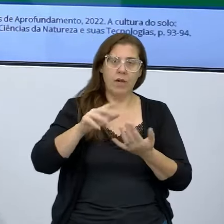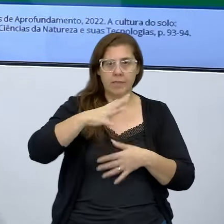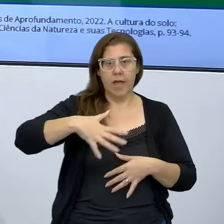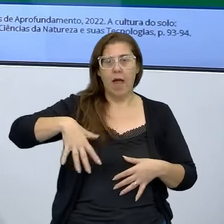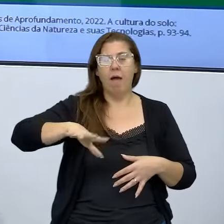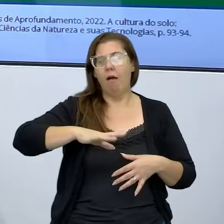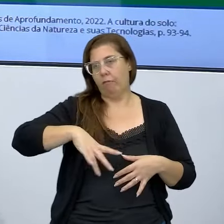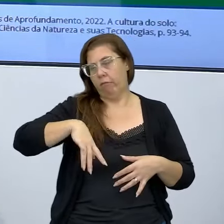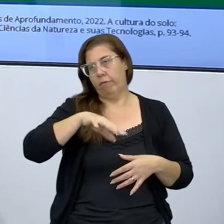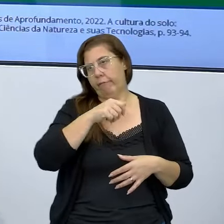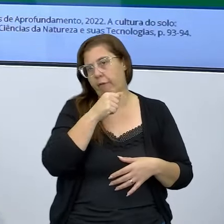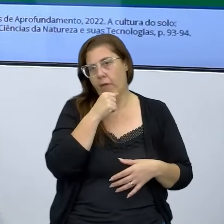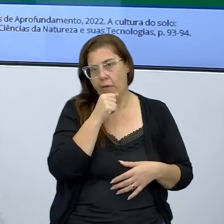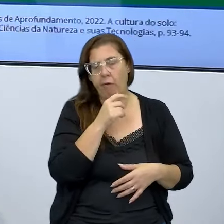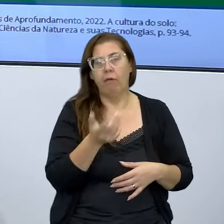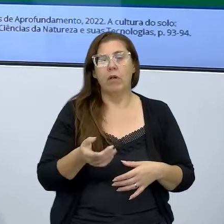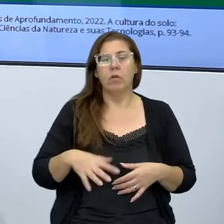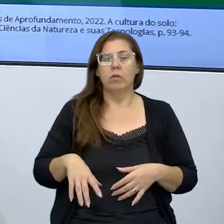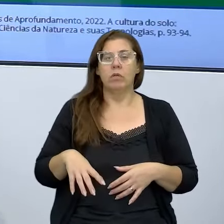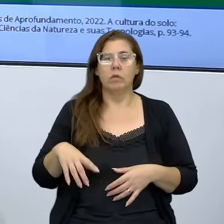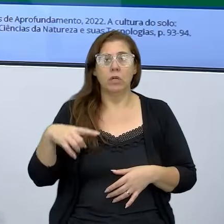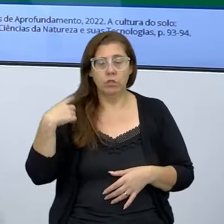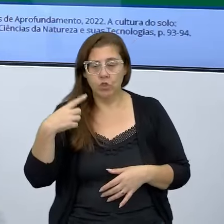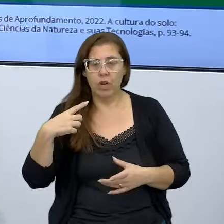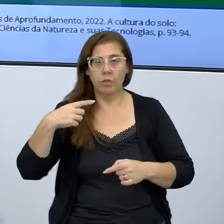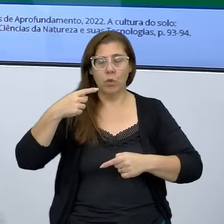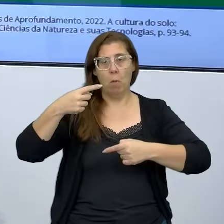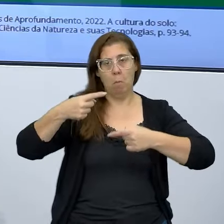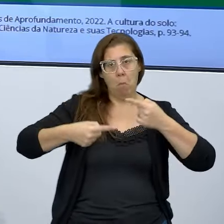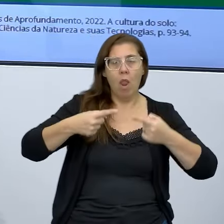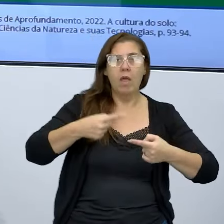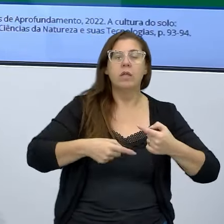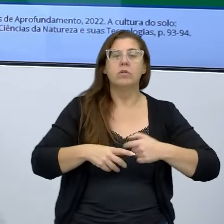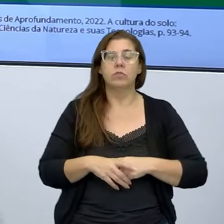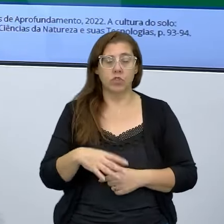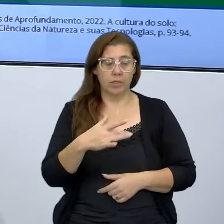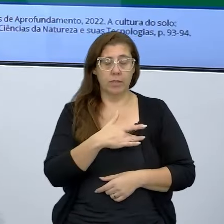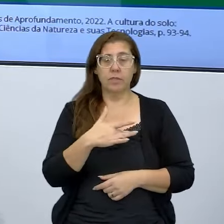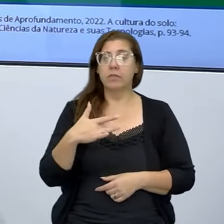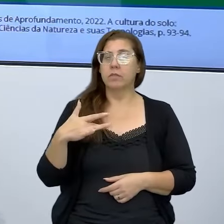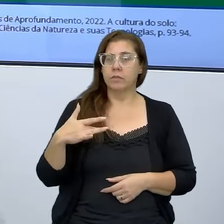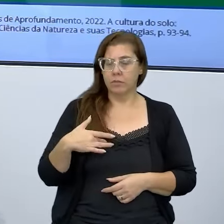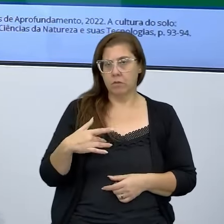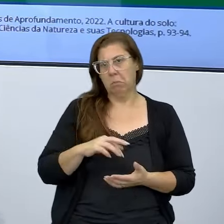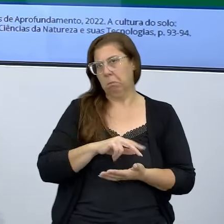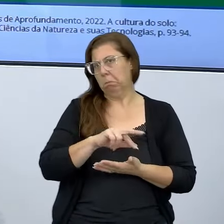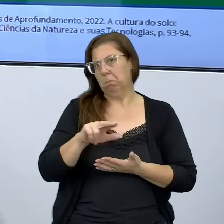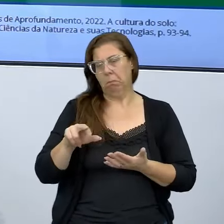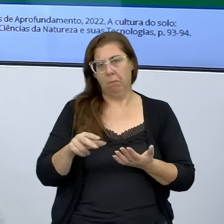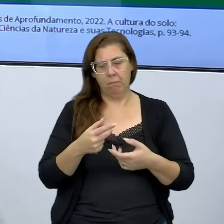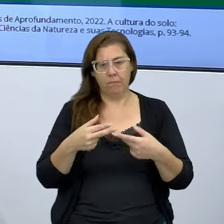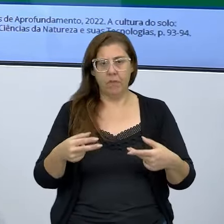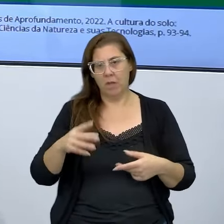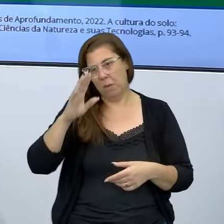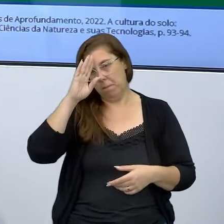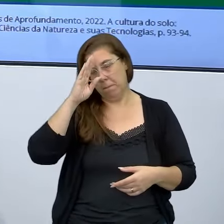como o direito, política, saúde, entre outros aspectos, principalmente o